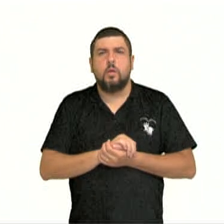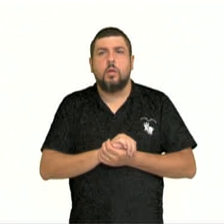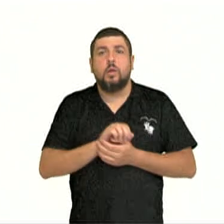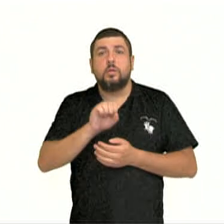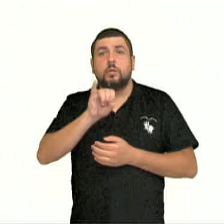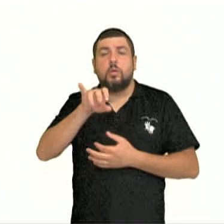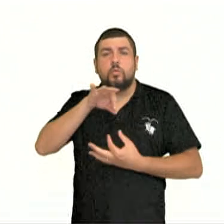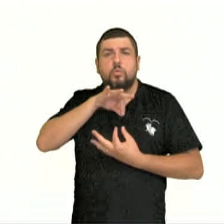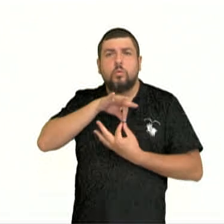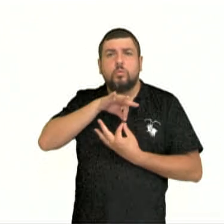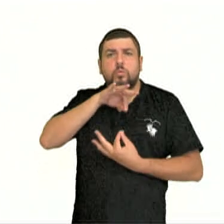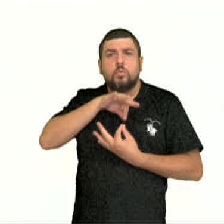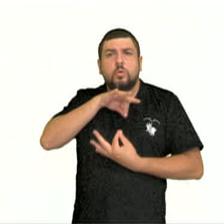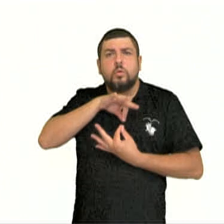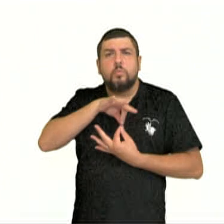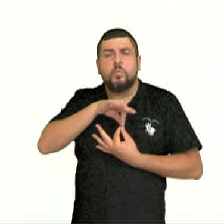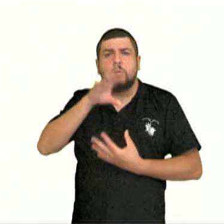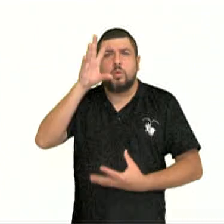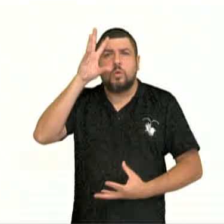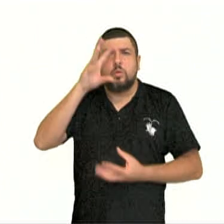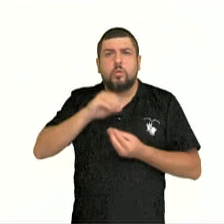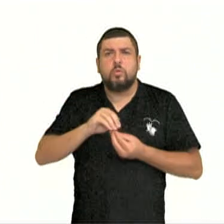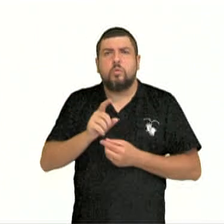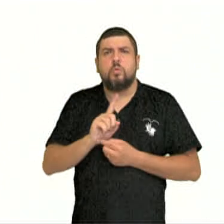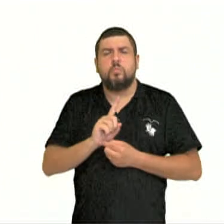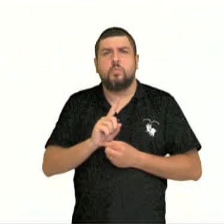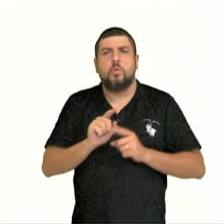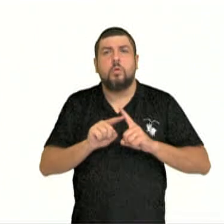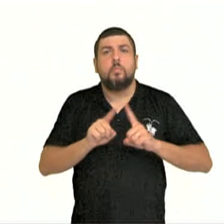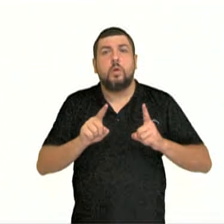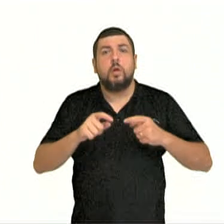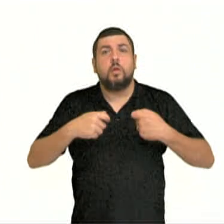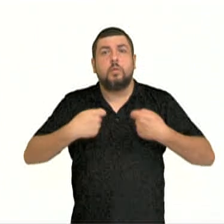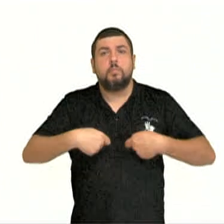chegar a compreender, a menos que saia de si mesmo,